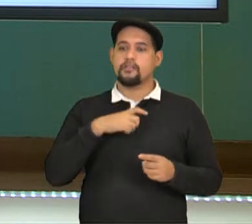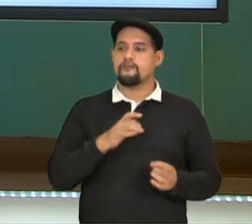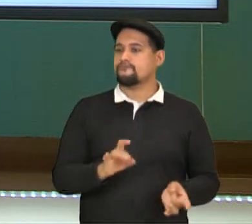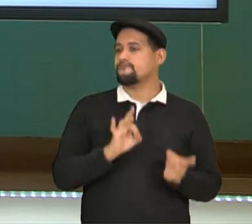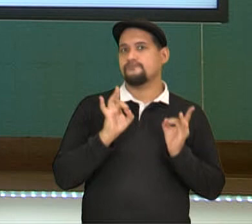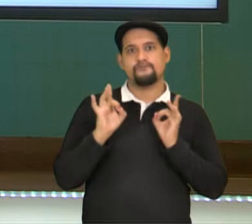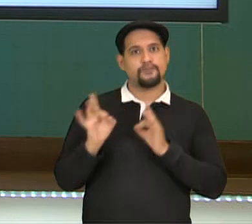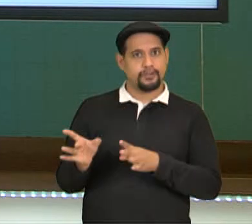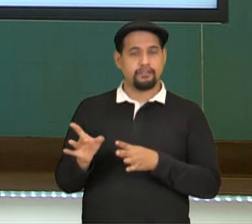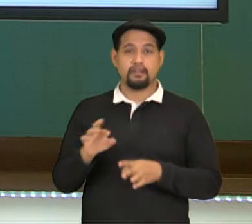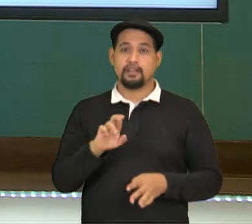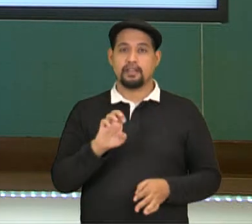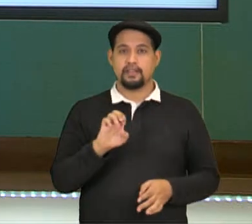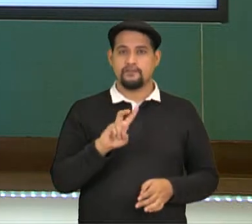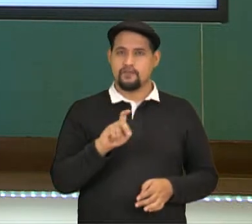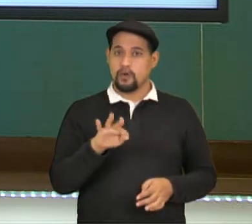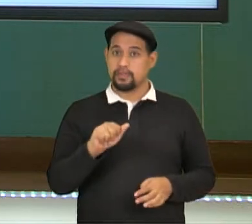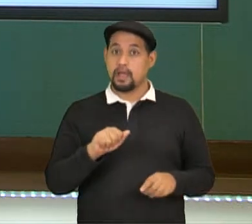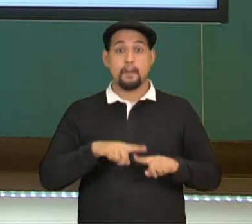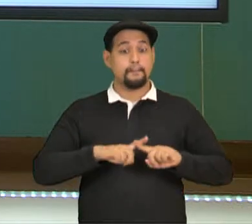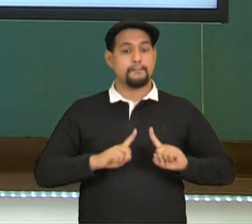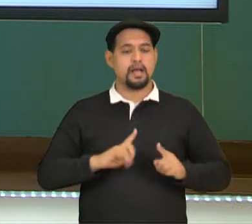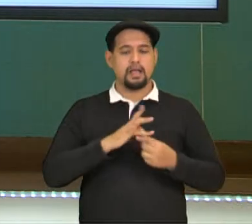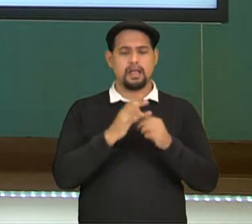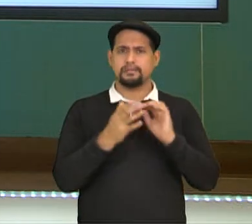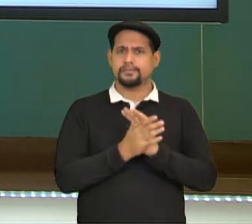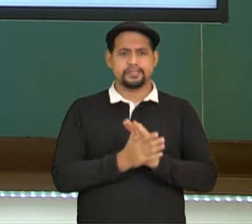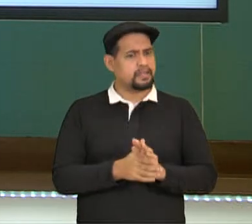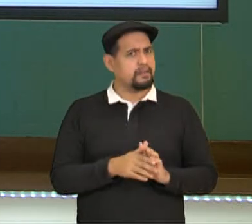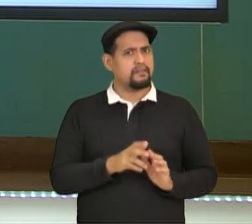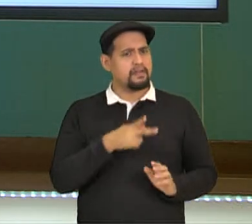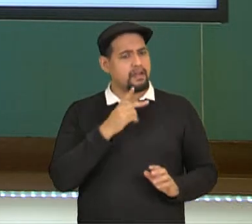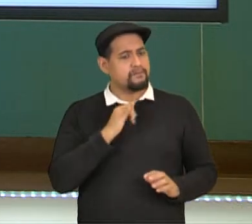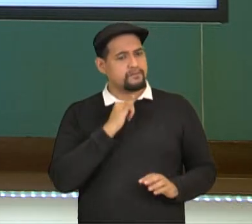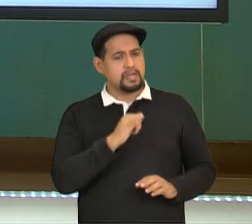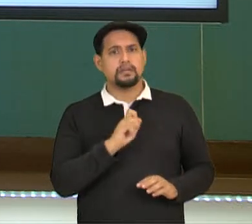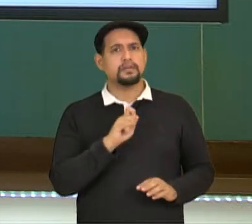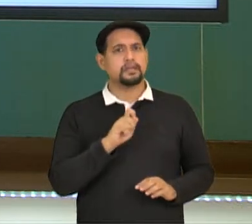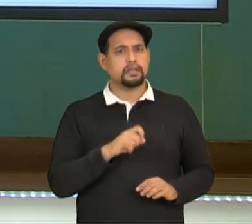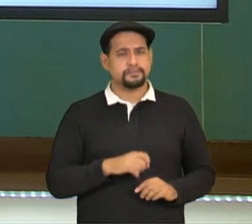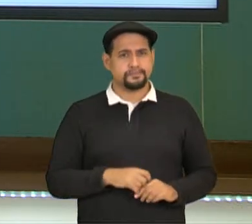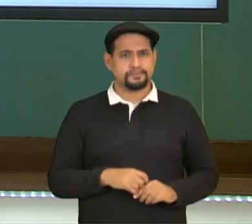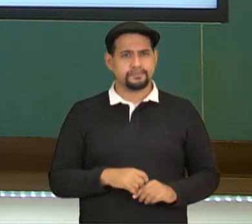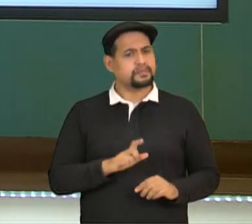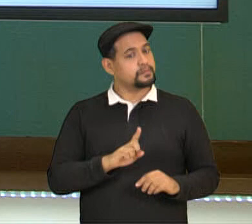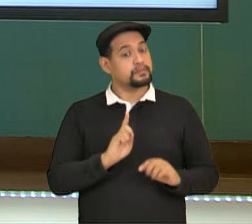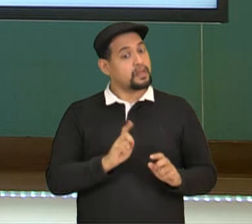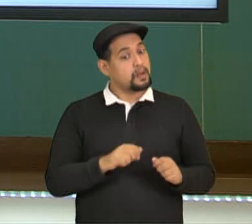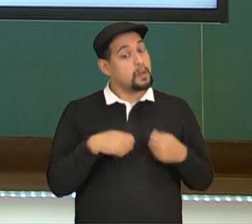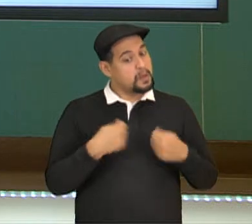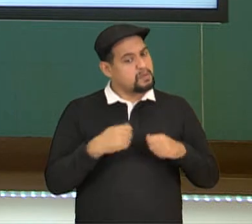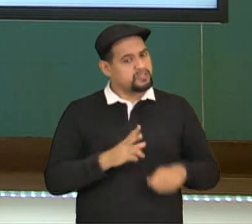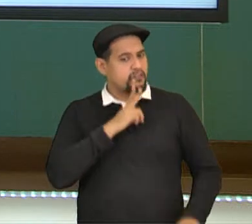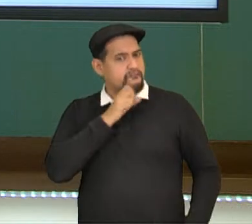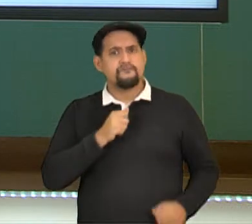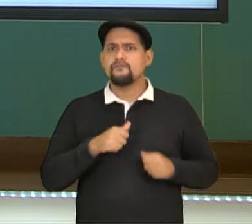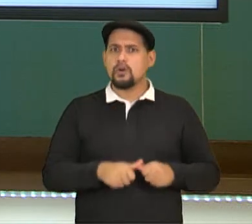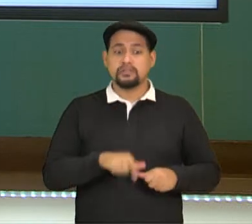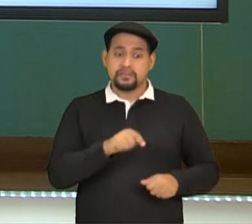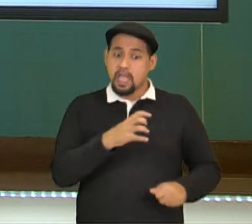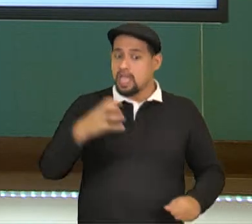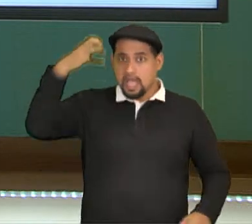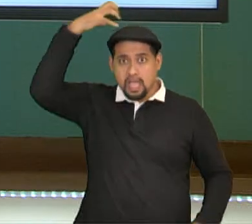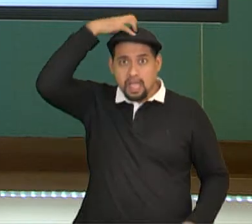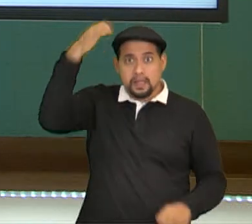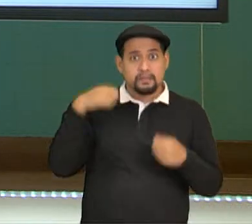fugir dessa revolta. Porém, a esposa dele, a mulher dele, vai impedir. Ela vai falar, não, você tem que ter pulso firme, você é um imperador e